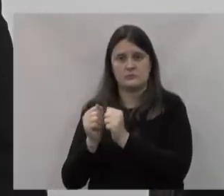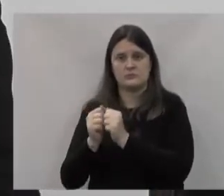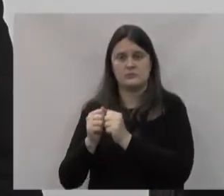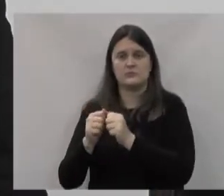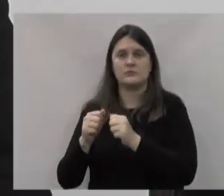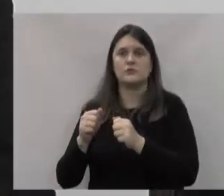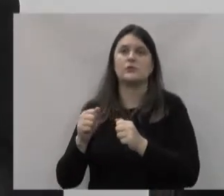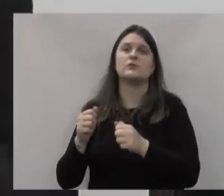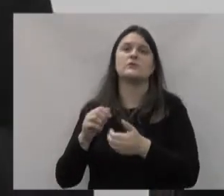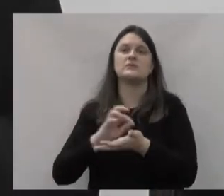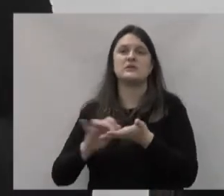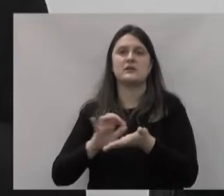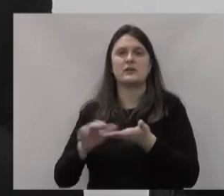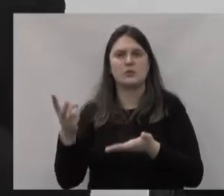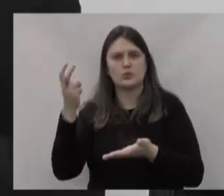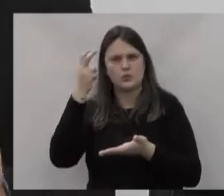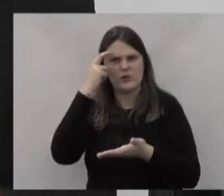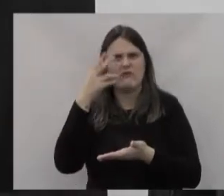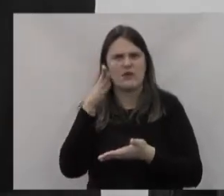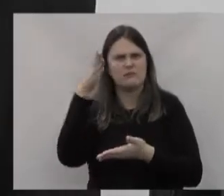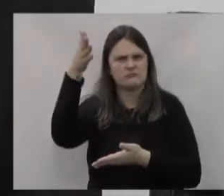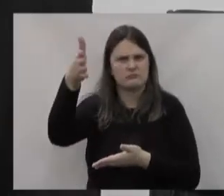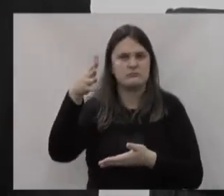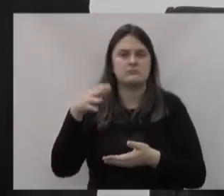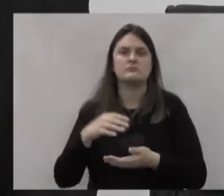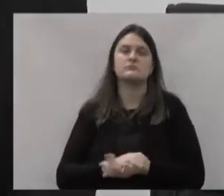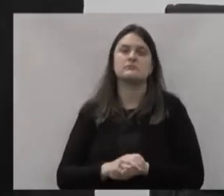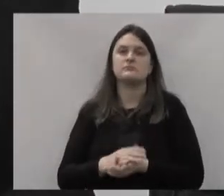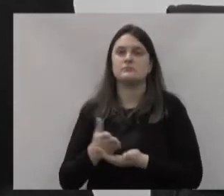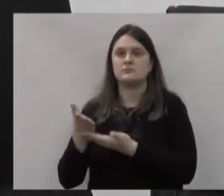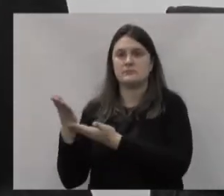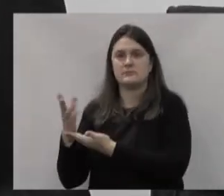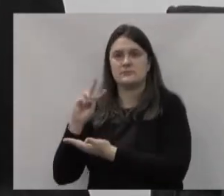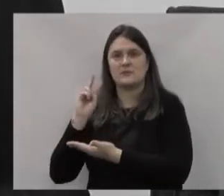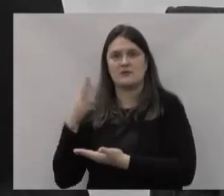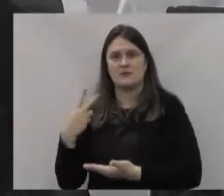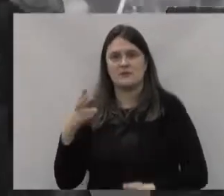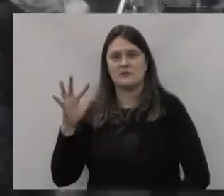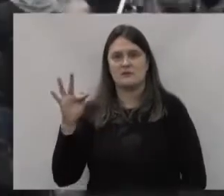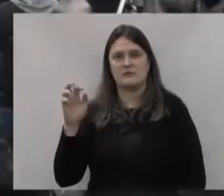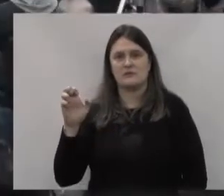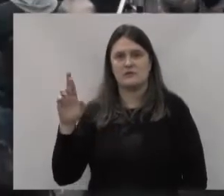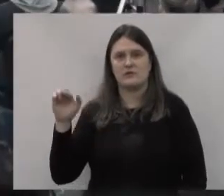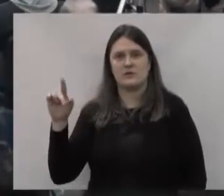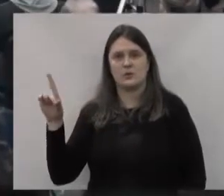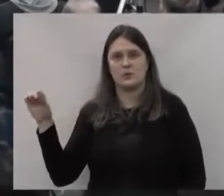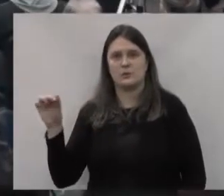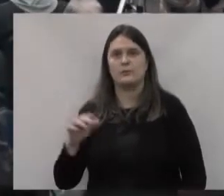da Secretaria de Cultura. E, nesse momento, concedo a palavra ao vereador Fernando de Garvey.